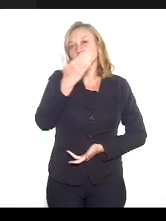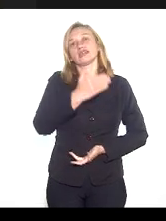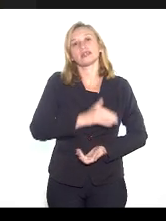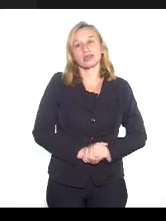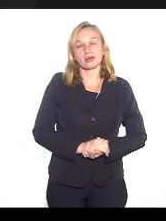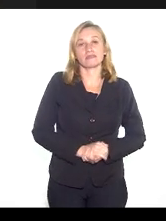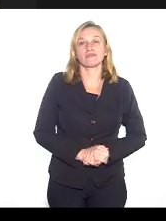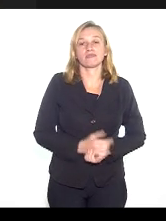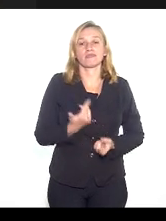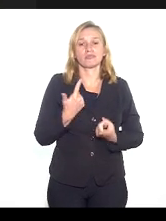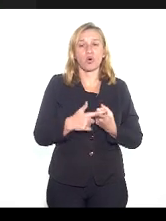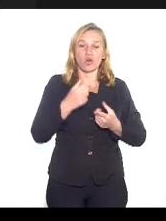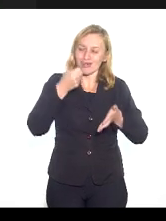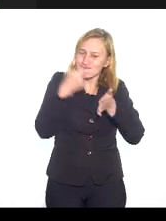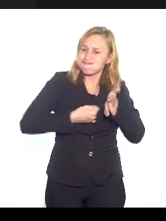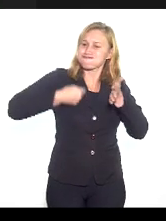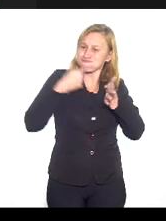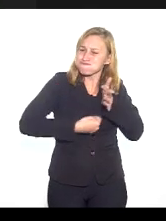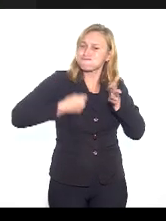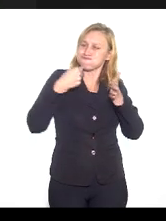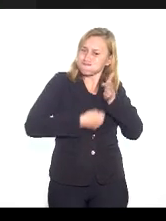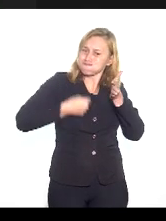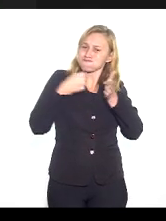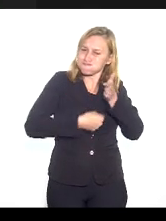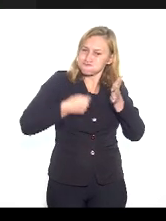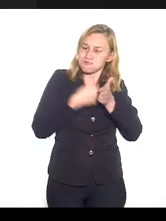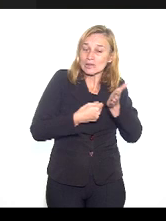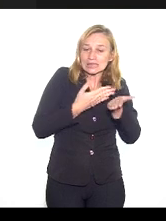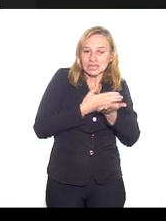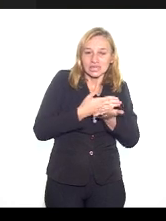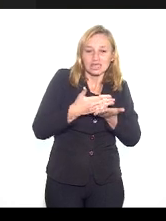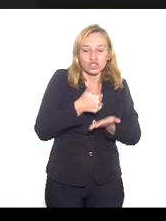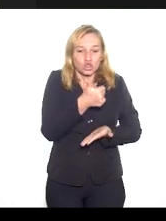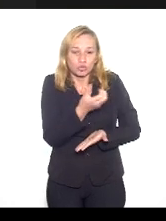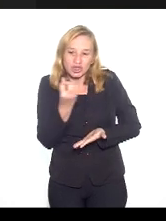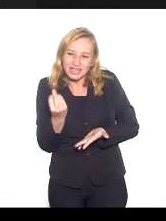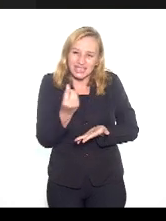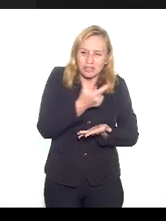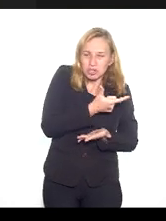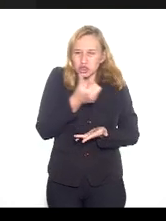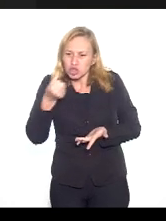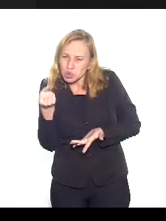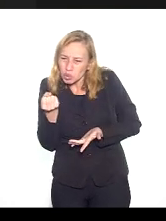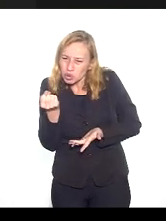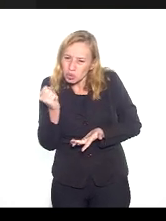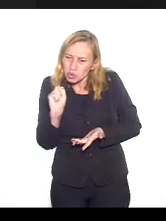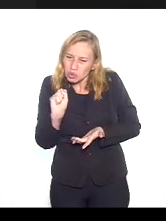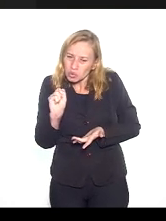porque foi muita luta desde 2016, 2018,